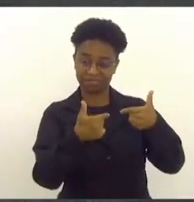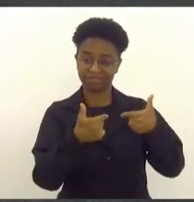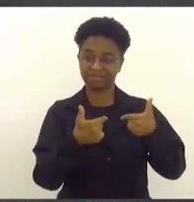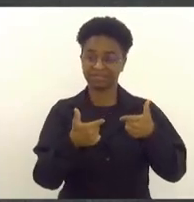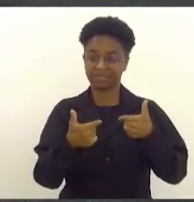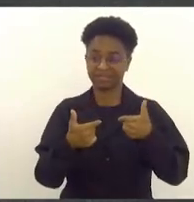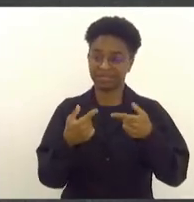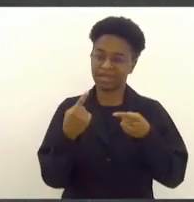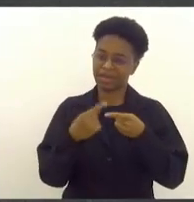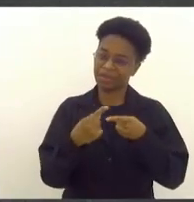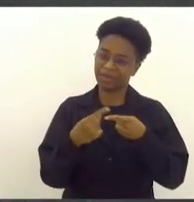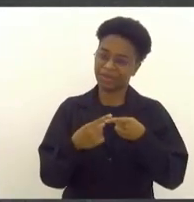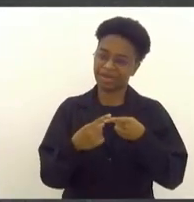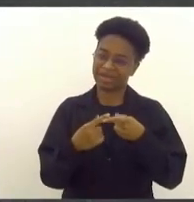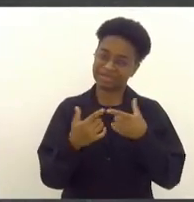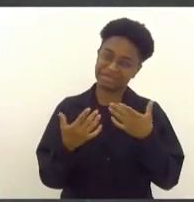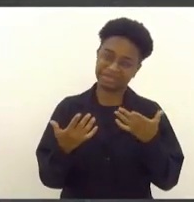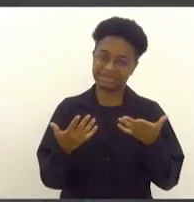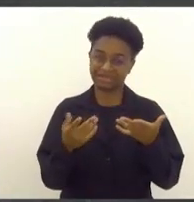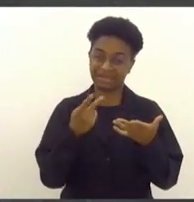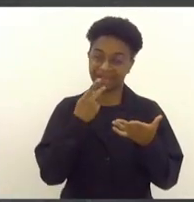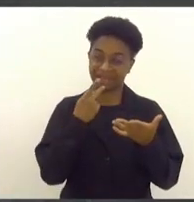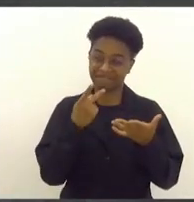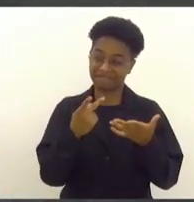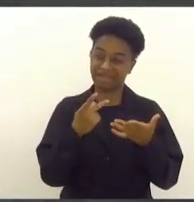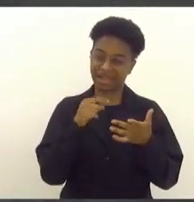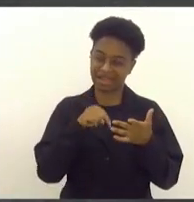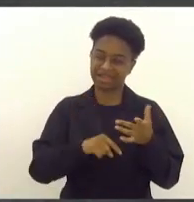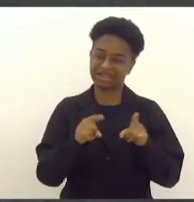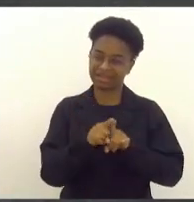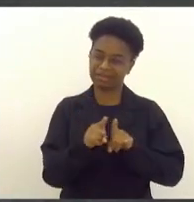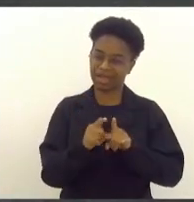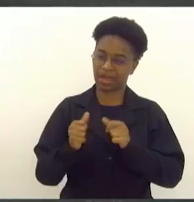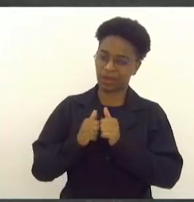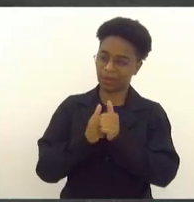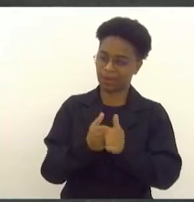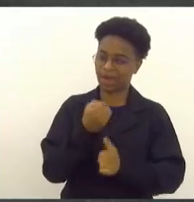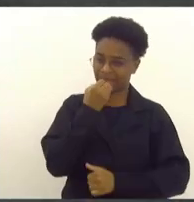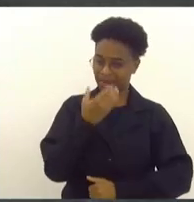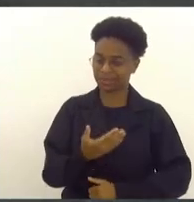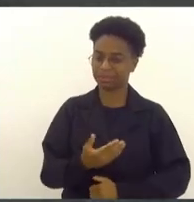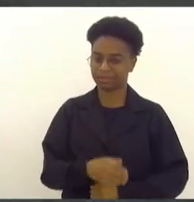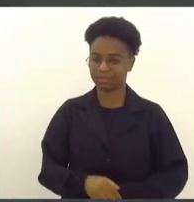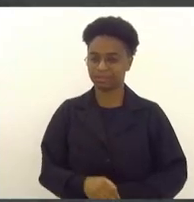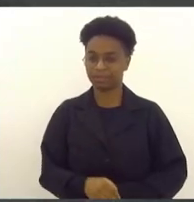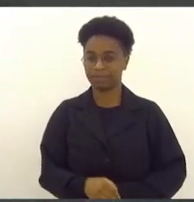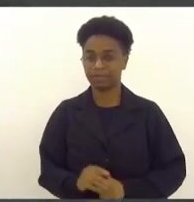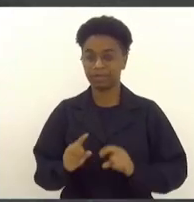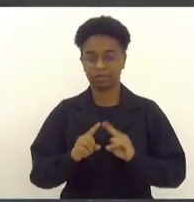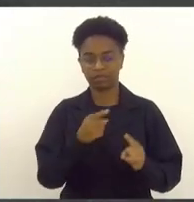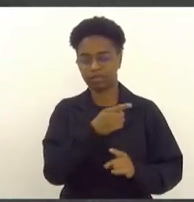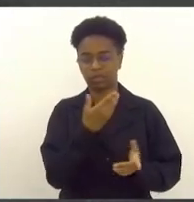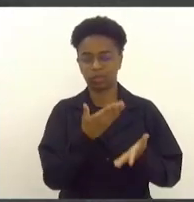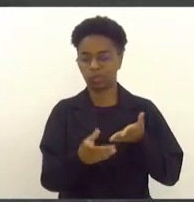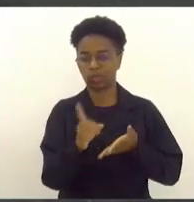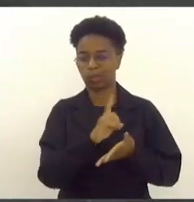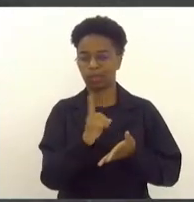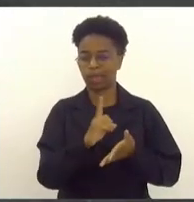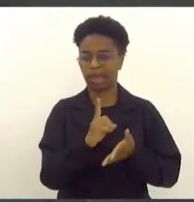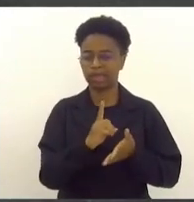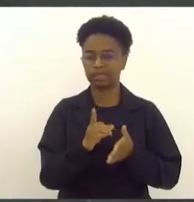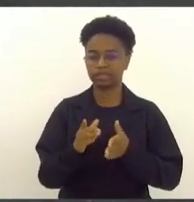apesar de tudo que se diga que gosta bem acompanhado vossa excelência não perde a linha